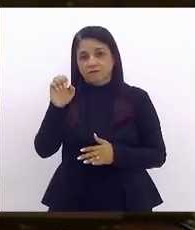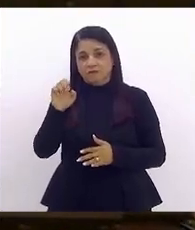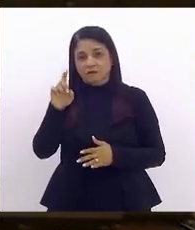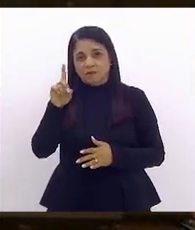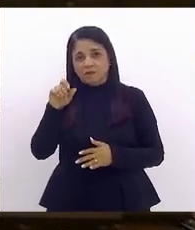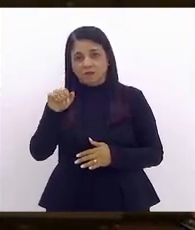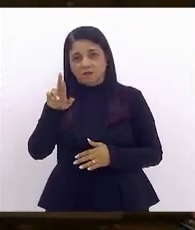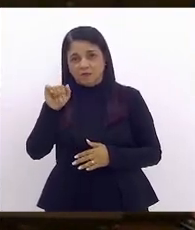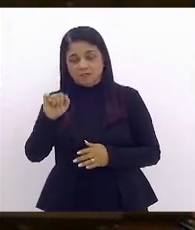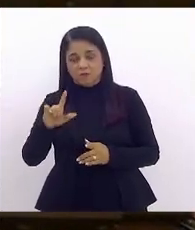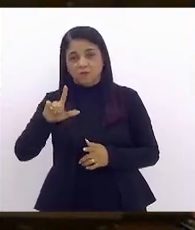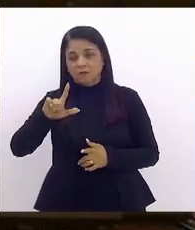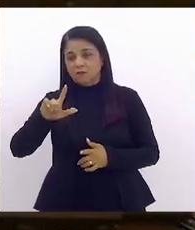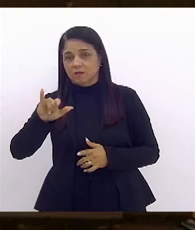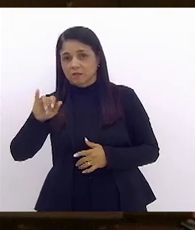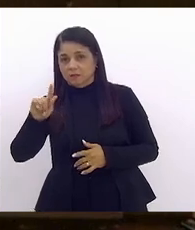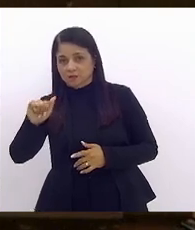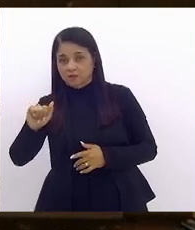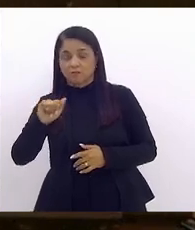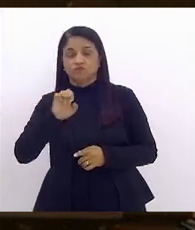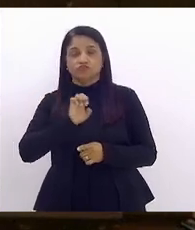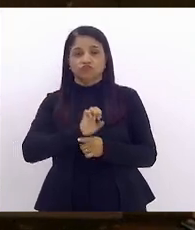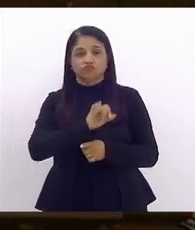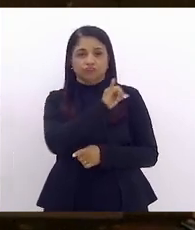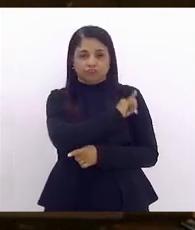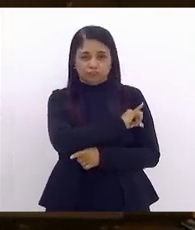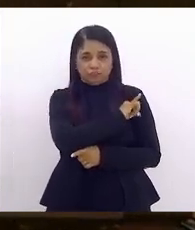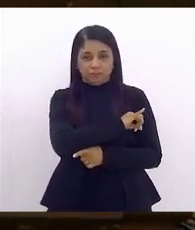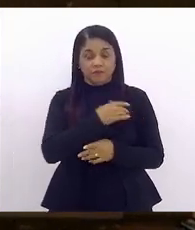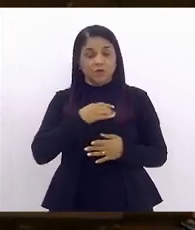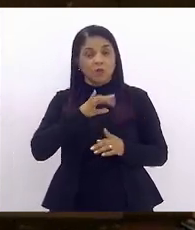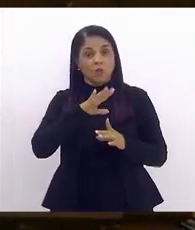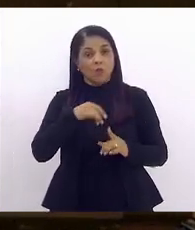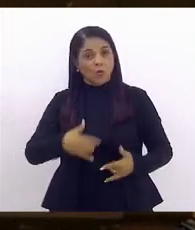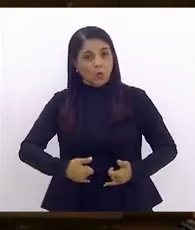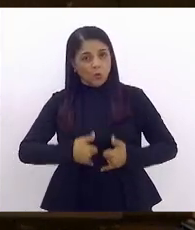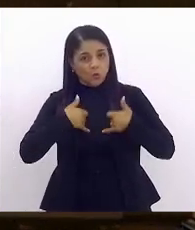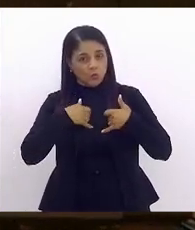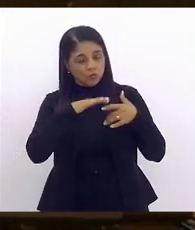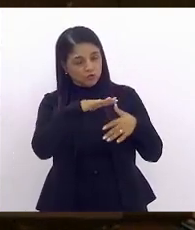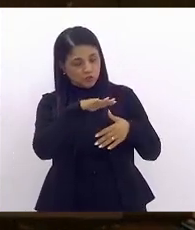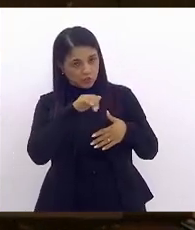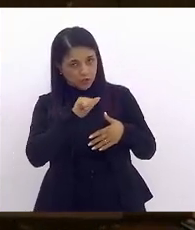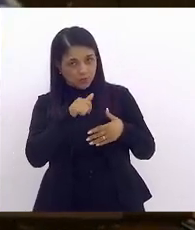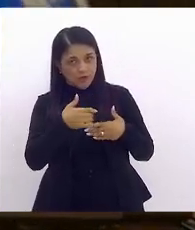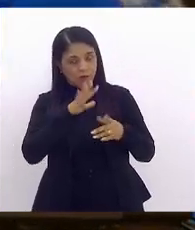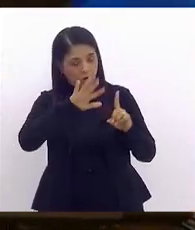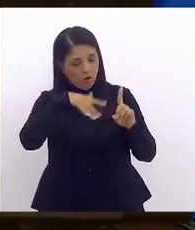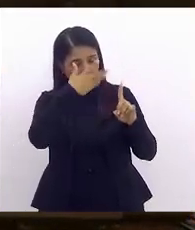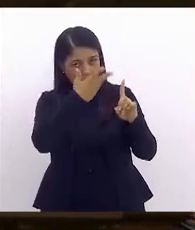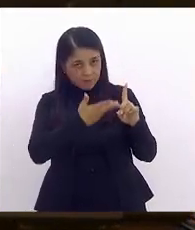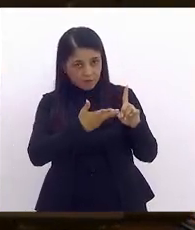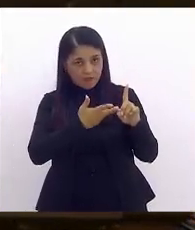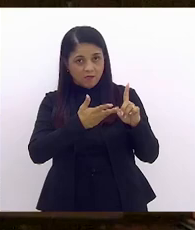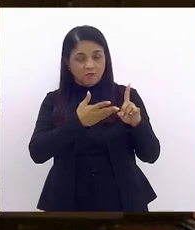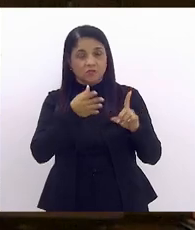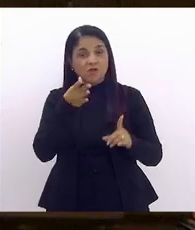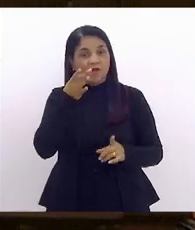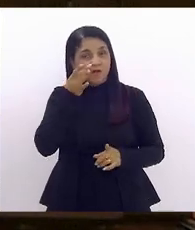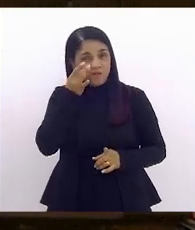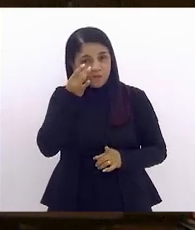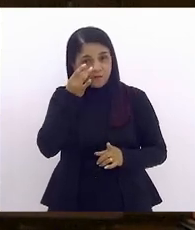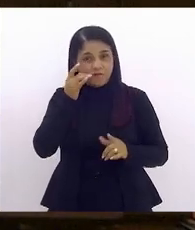Samba do Rio de Janeiro. E eu tenho orgulho de chamar agora para fazer a homenagem ao vivo pela